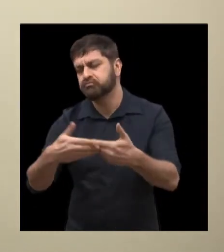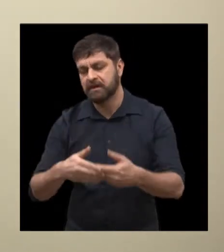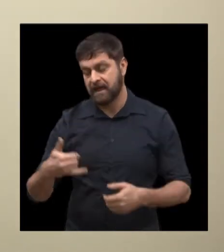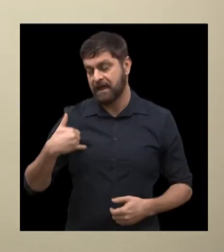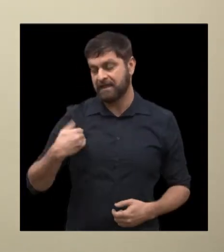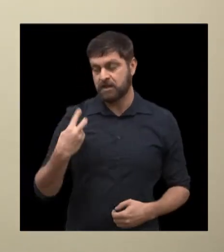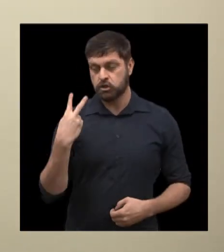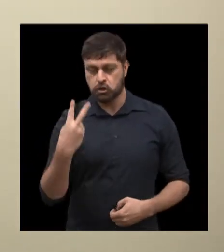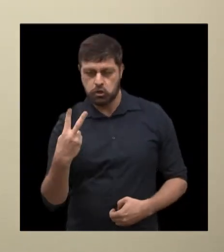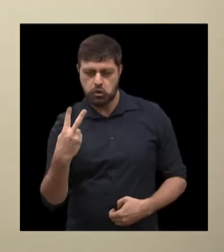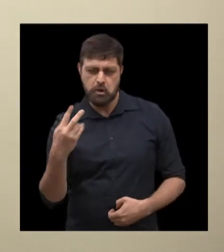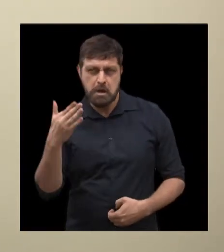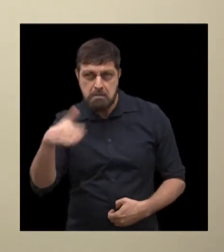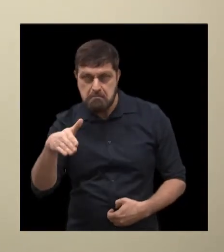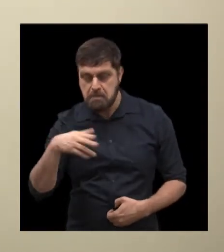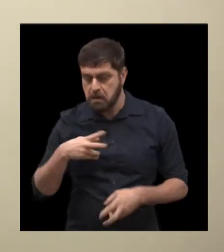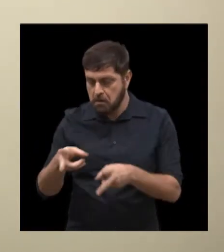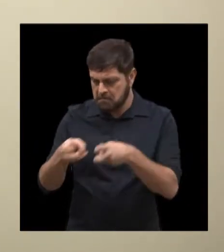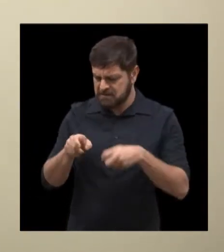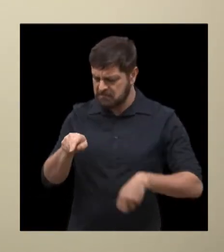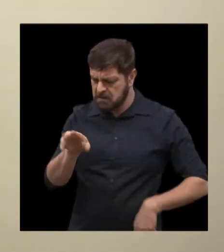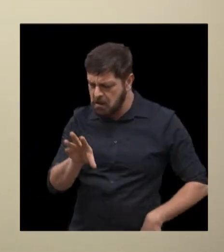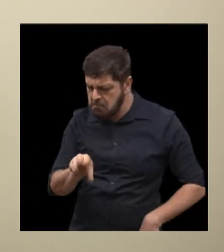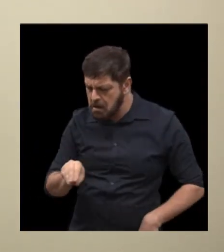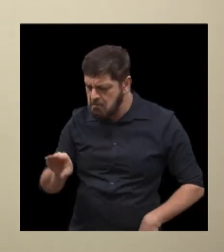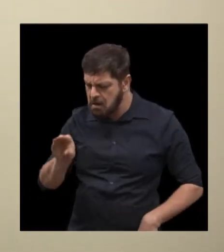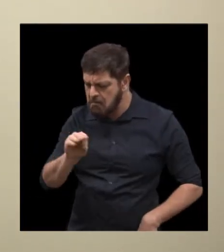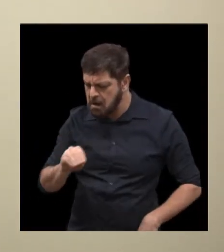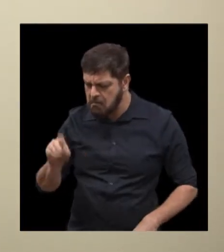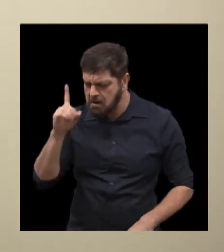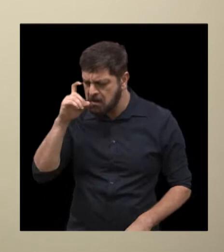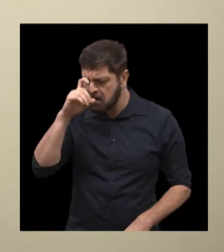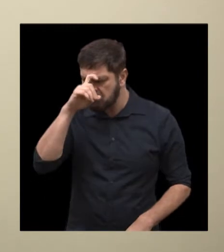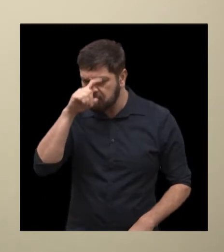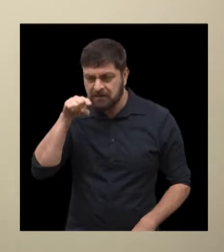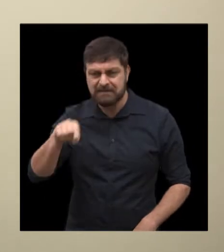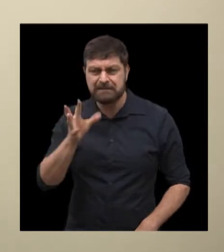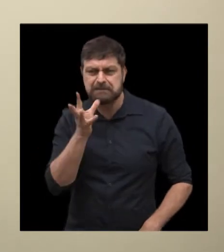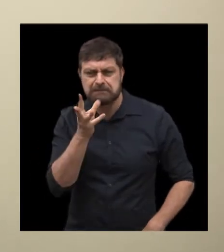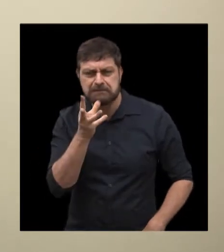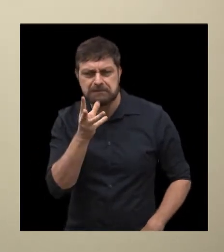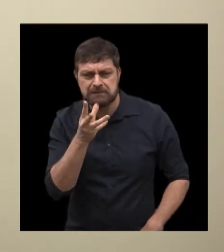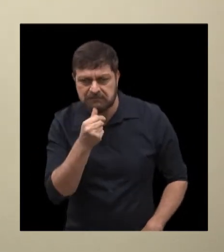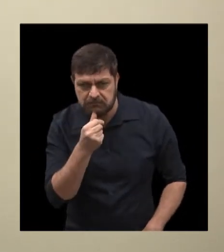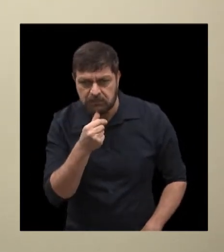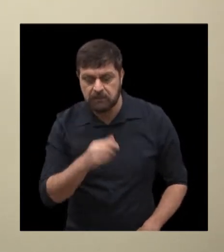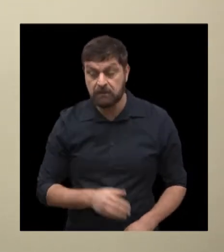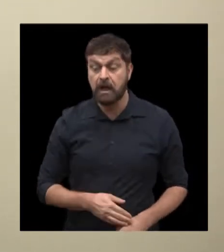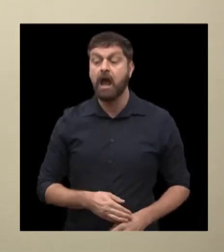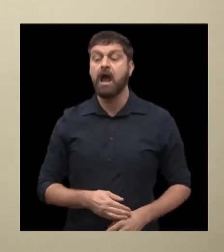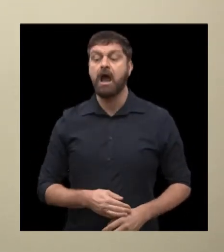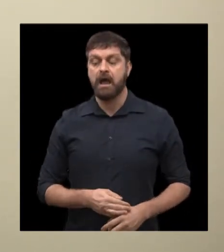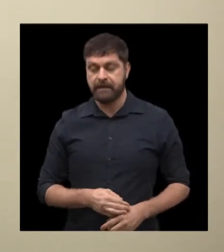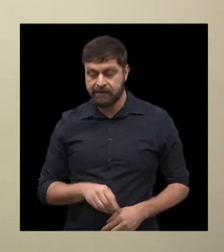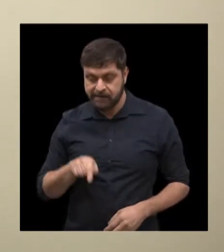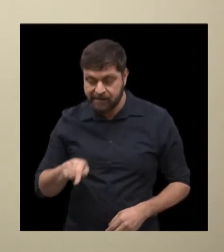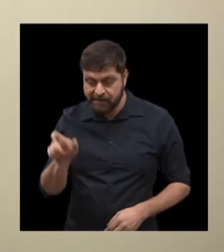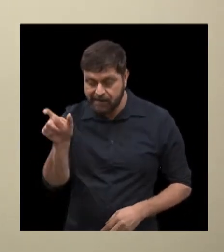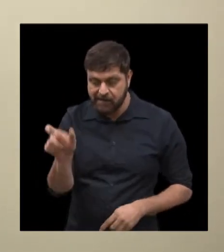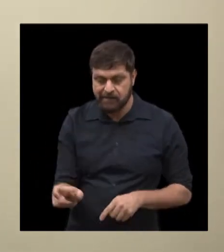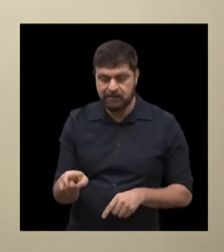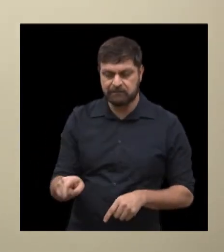dos 2 anos e meio, 3 anos de idade, e tem um atraso nessa fala, e é quando ela vai começar muitas